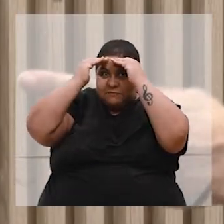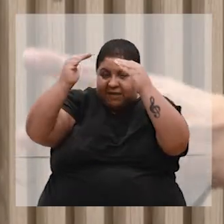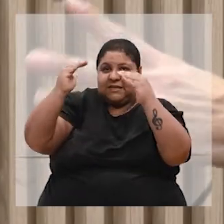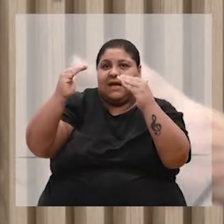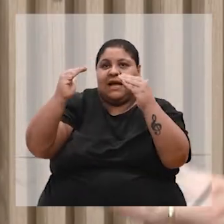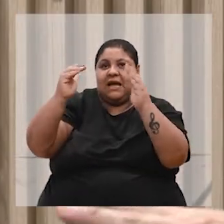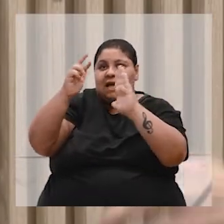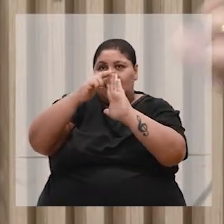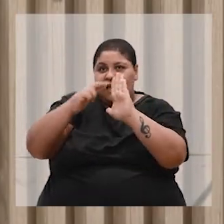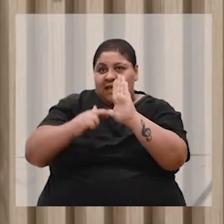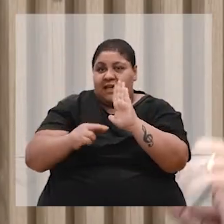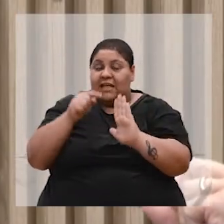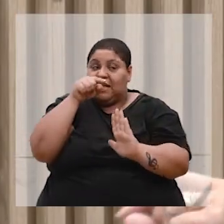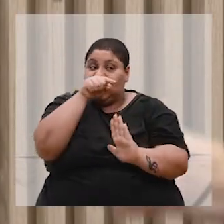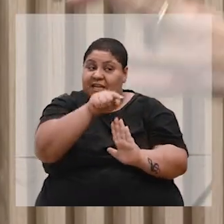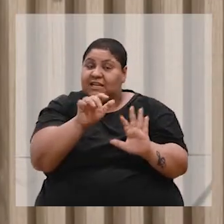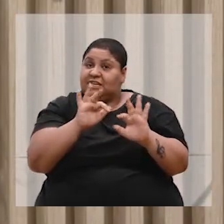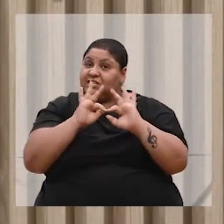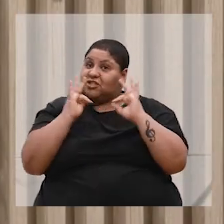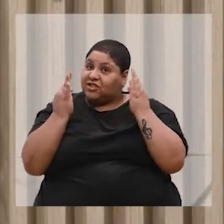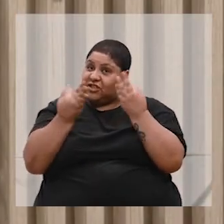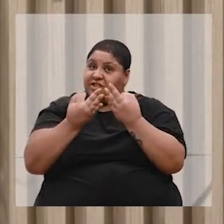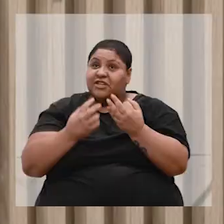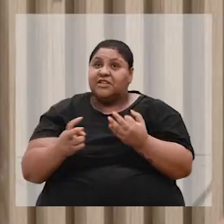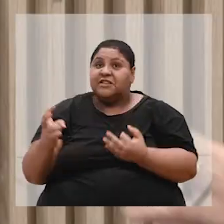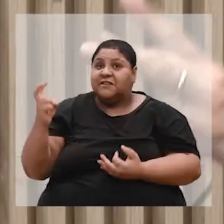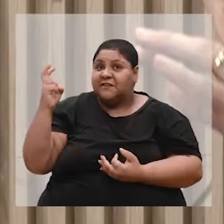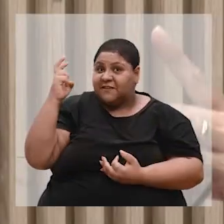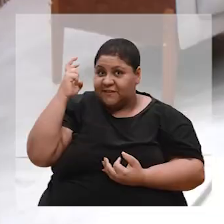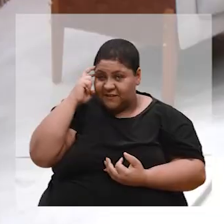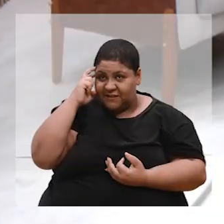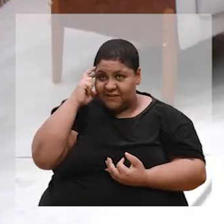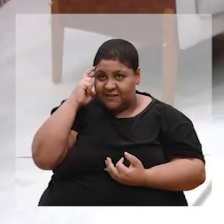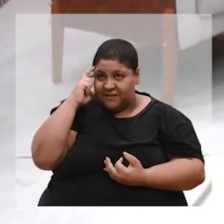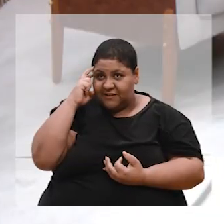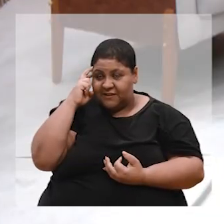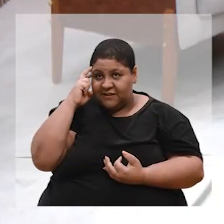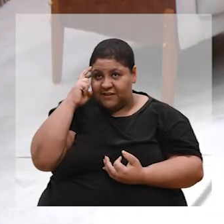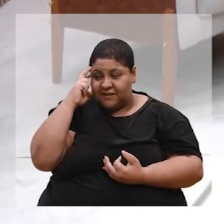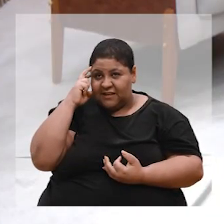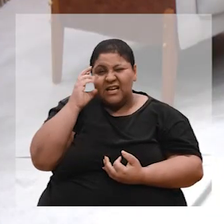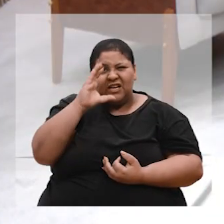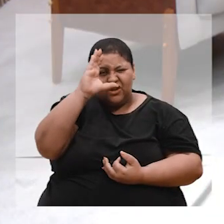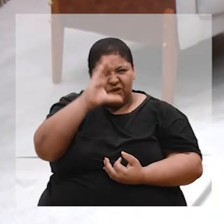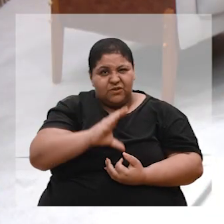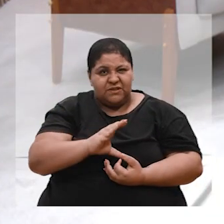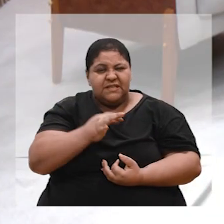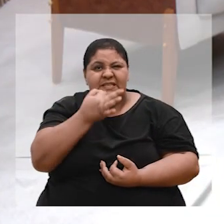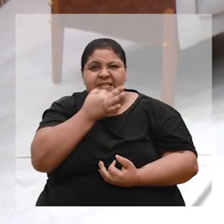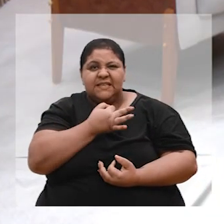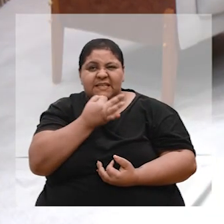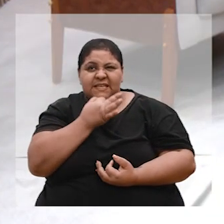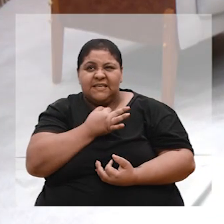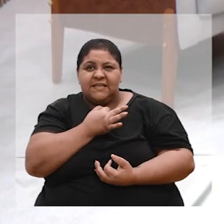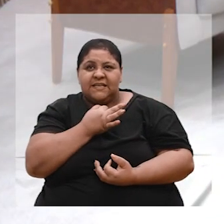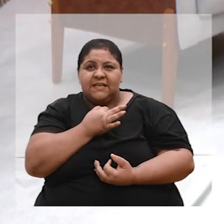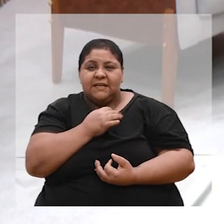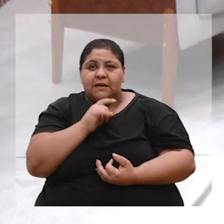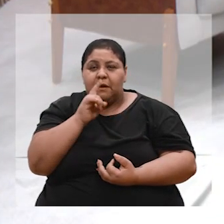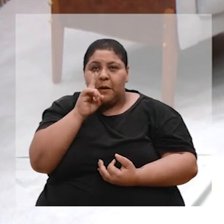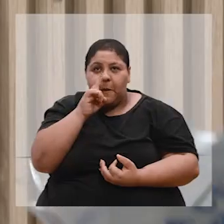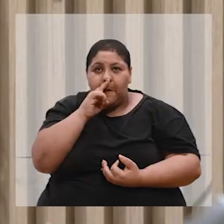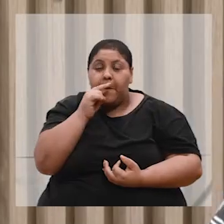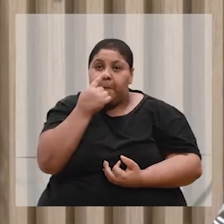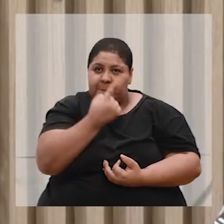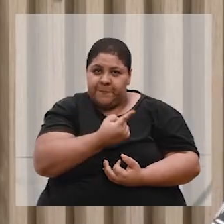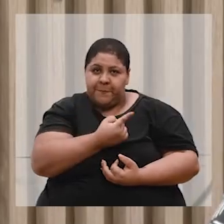né? E isso que tu vês de uma família culturalmente bem instruída, né? O Martin, que é nosso cidadão, o pai do Irã, gente,